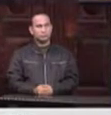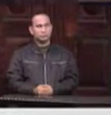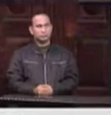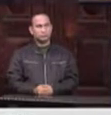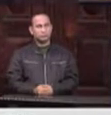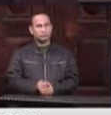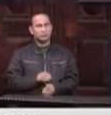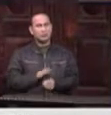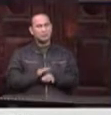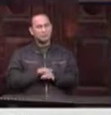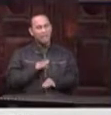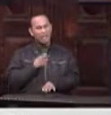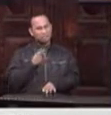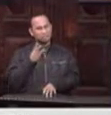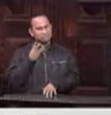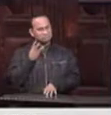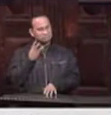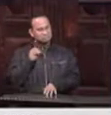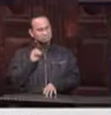Há mais de 30 anos,